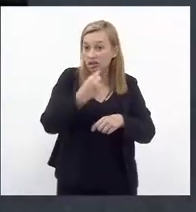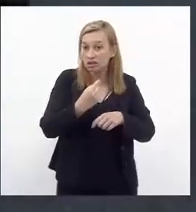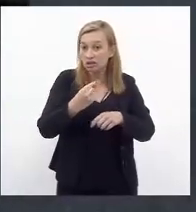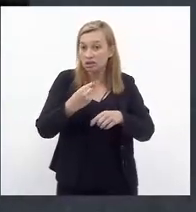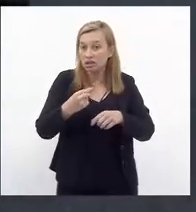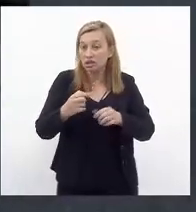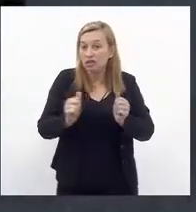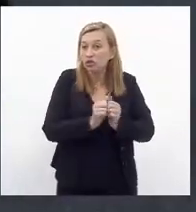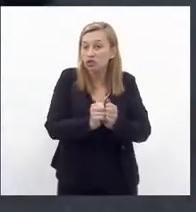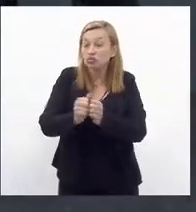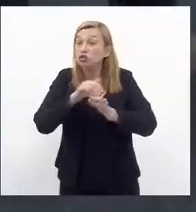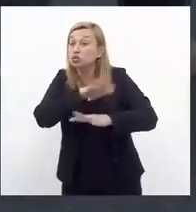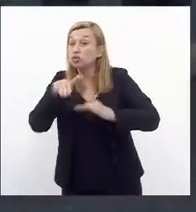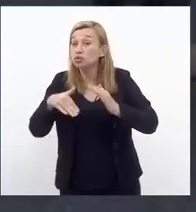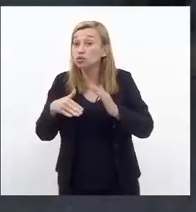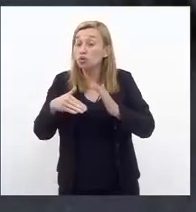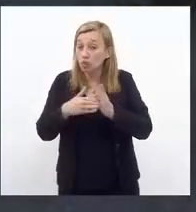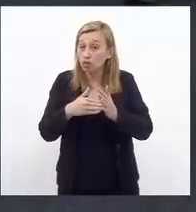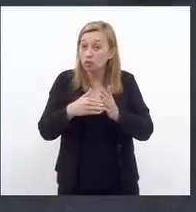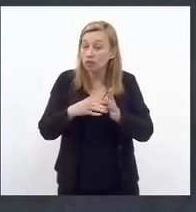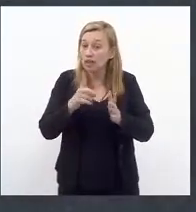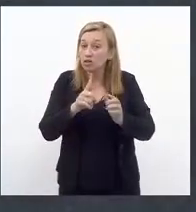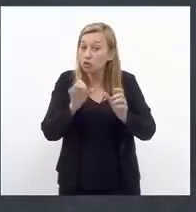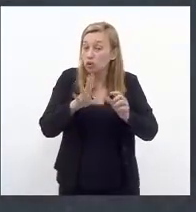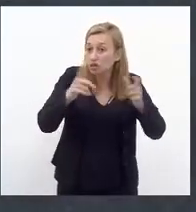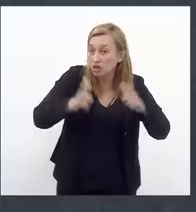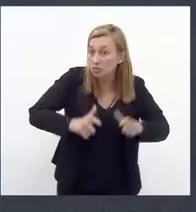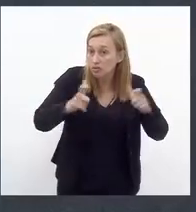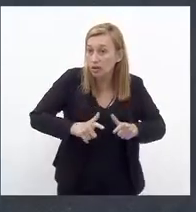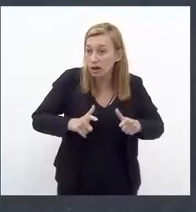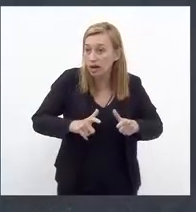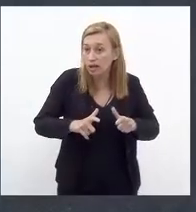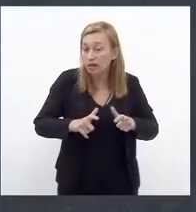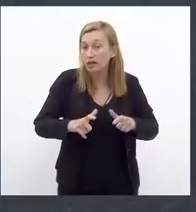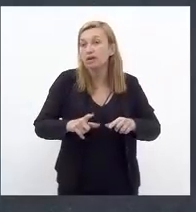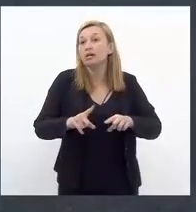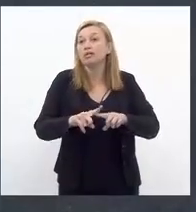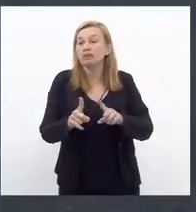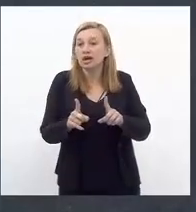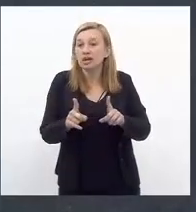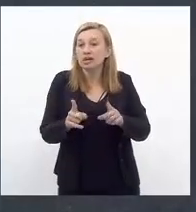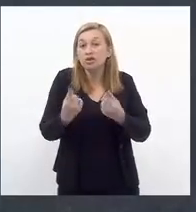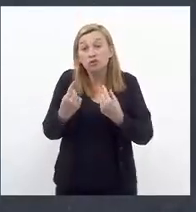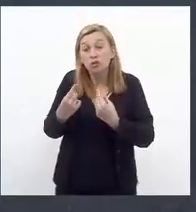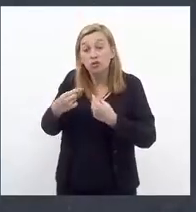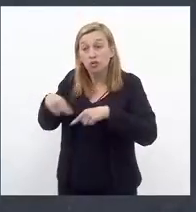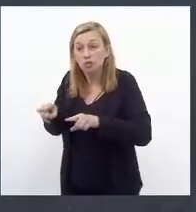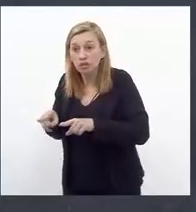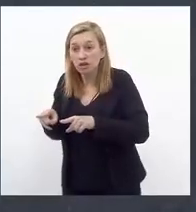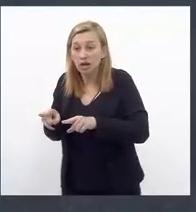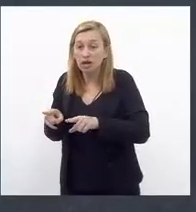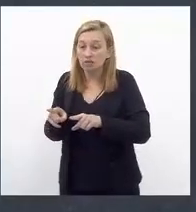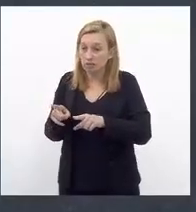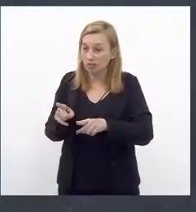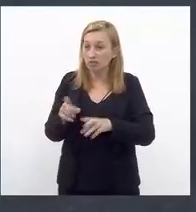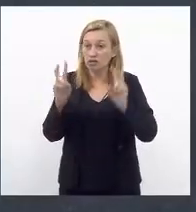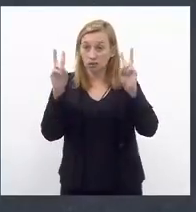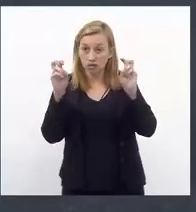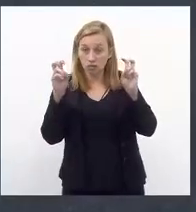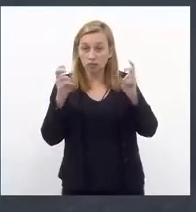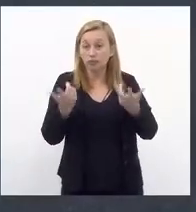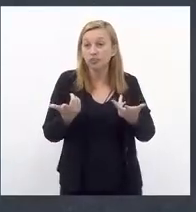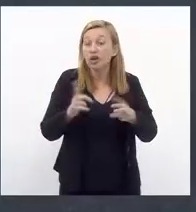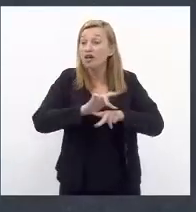de todos eles mas não só desses espaços eu tenho manifestado a minha posição contrário as regime de operação fiscal